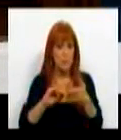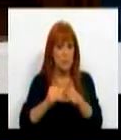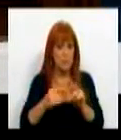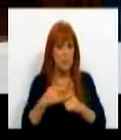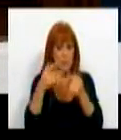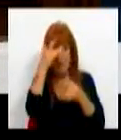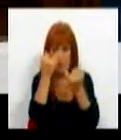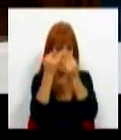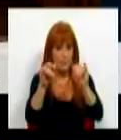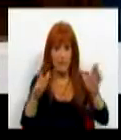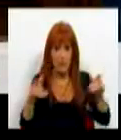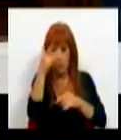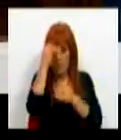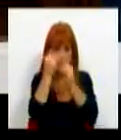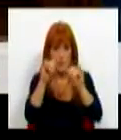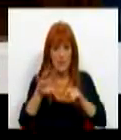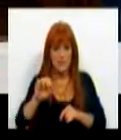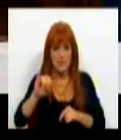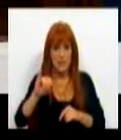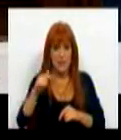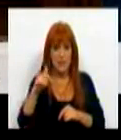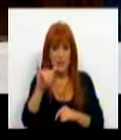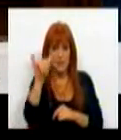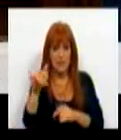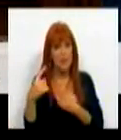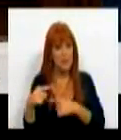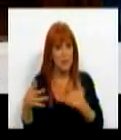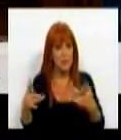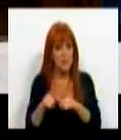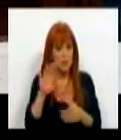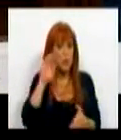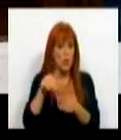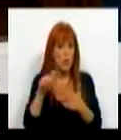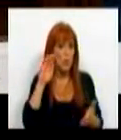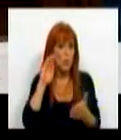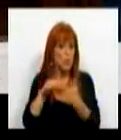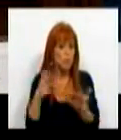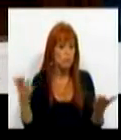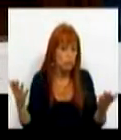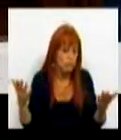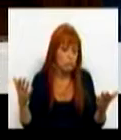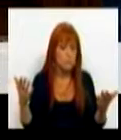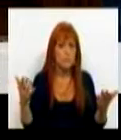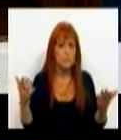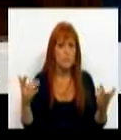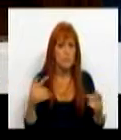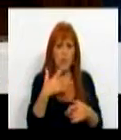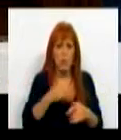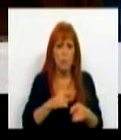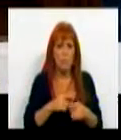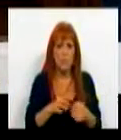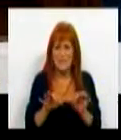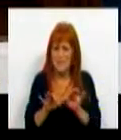parecer independente. O parecer independente do Citi chega a conclusões, enfim,